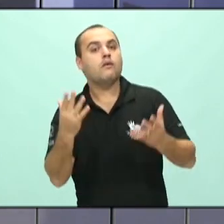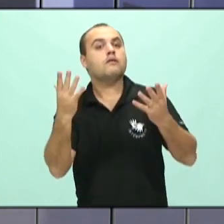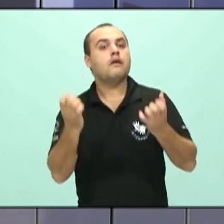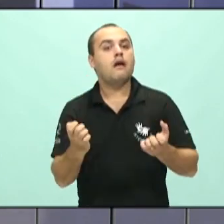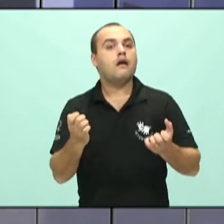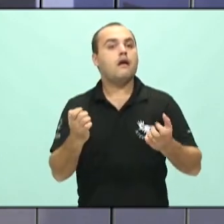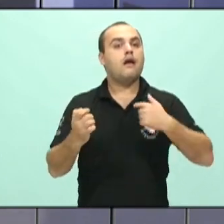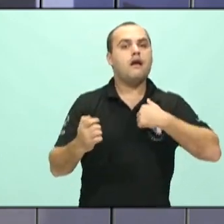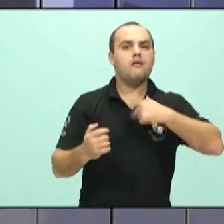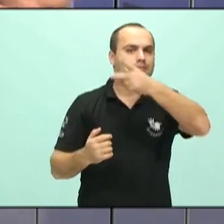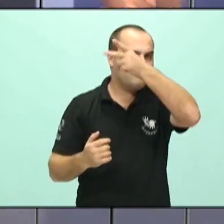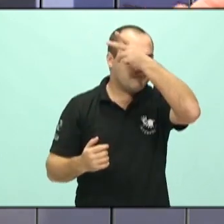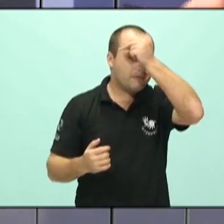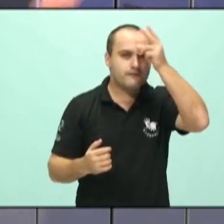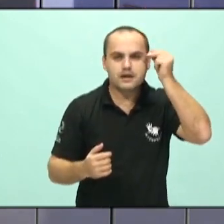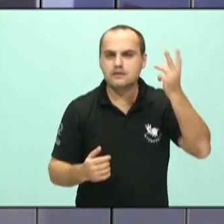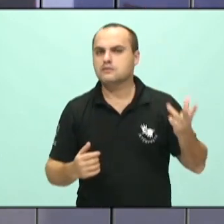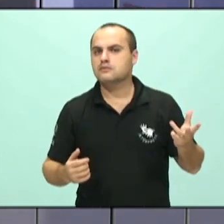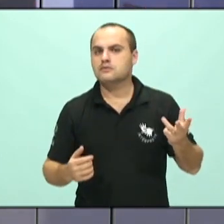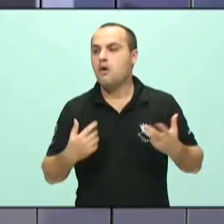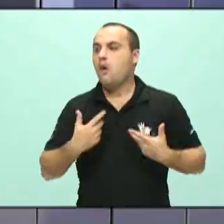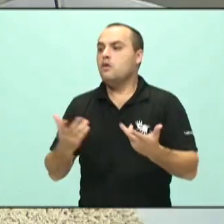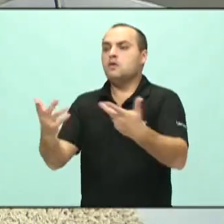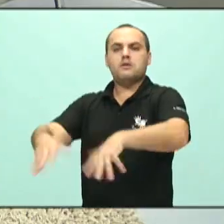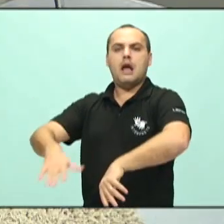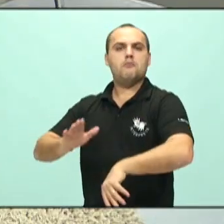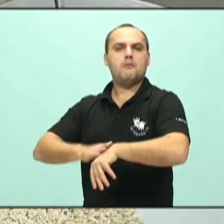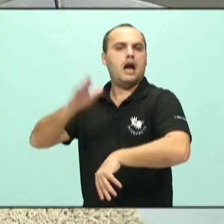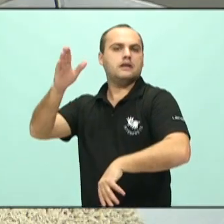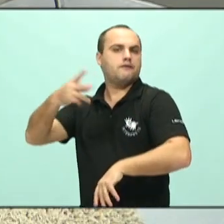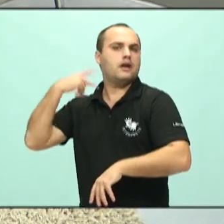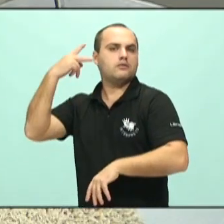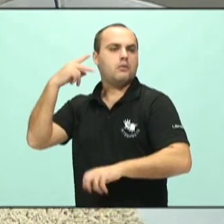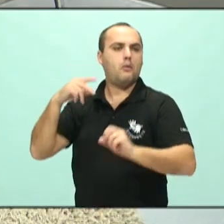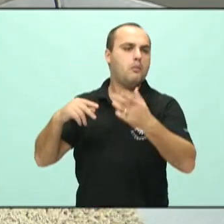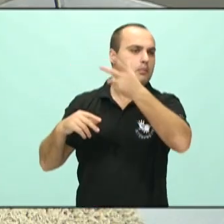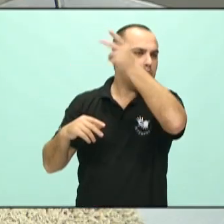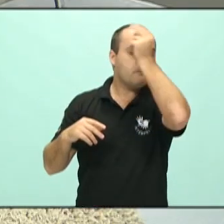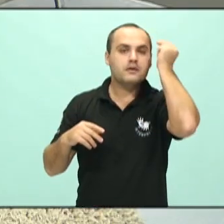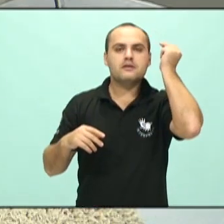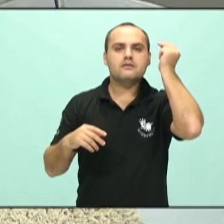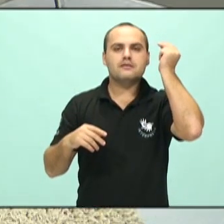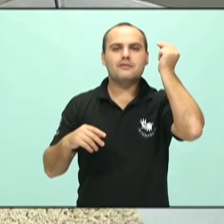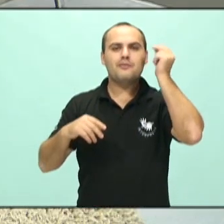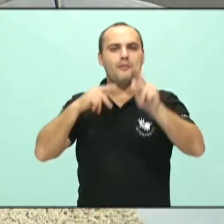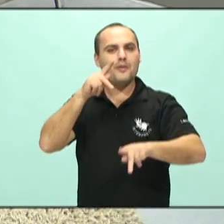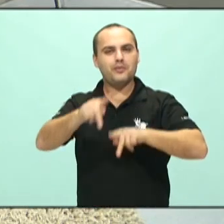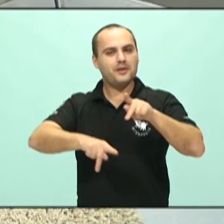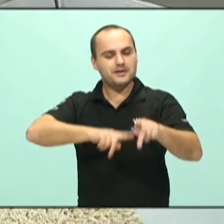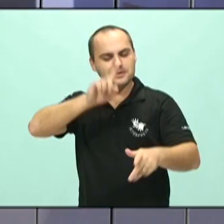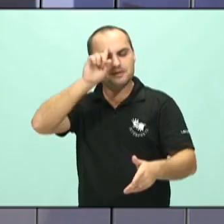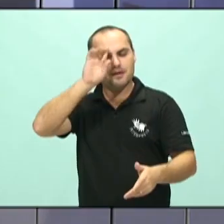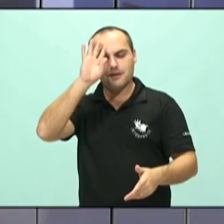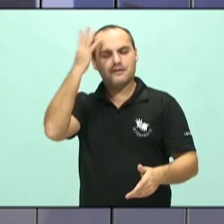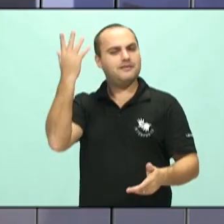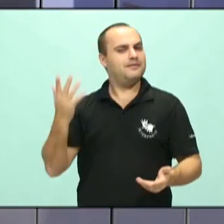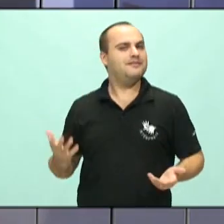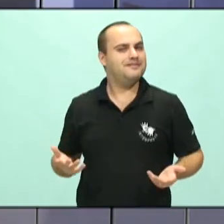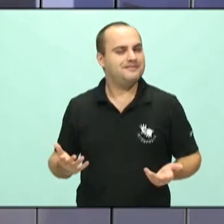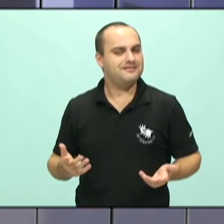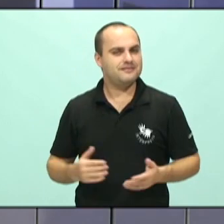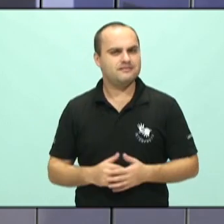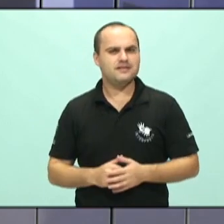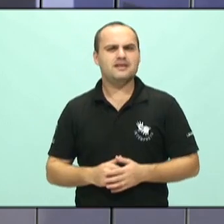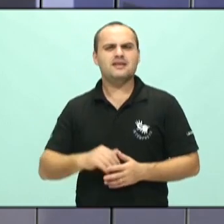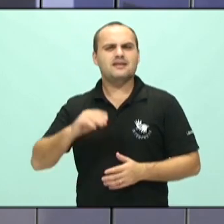como prefeito? Ou como outro? Ou não quer me recontratar mais? É a população que decide isso, né? Chega